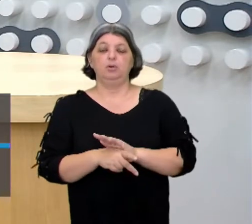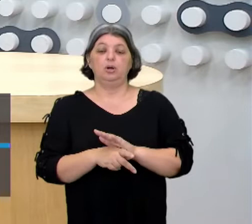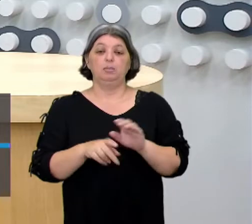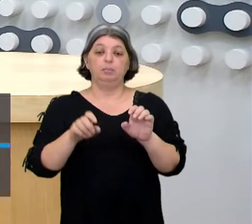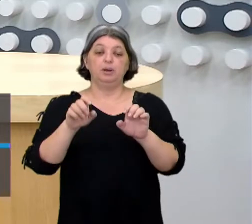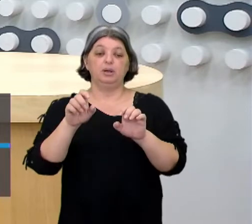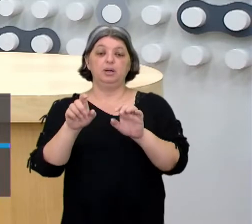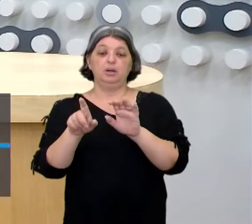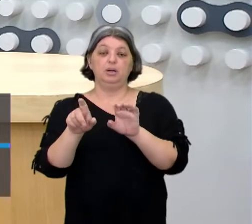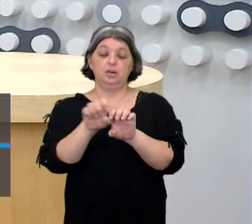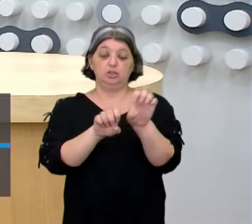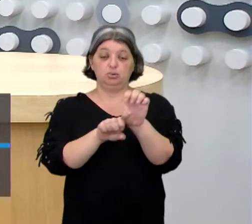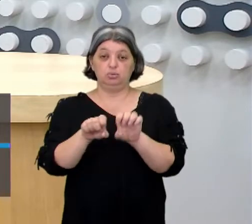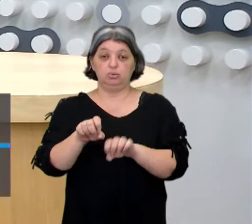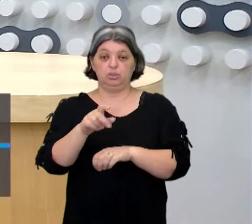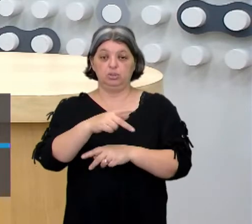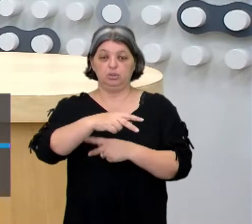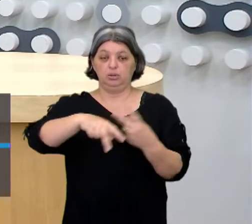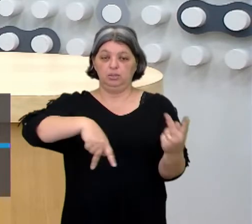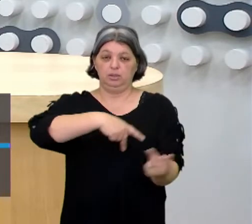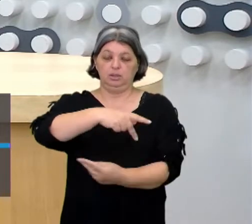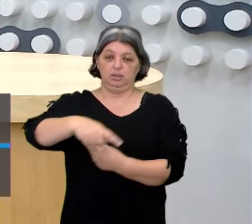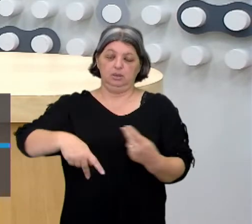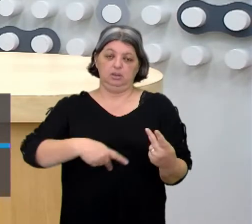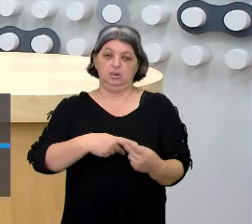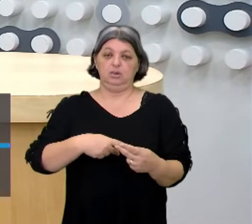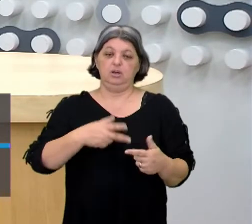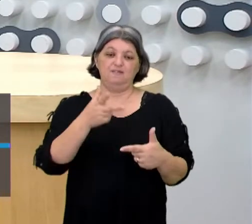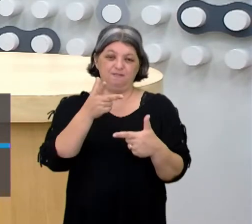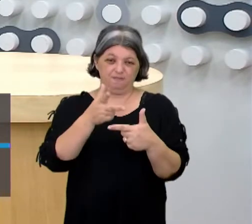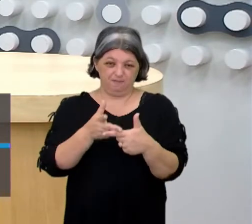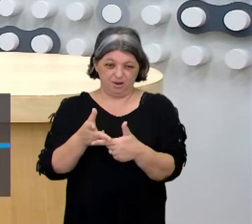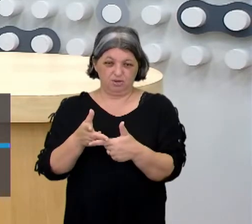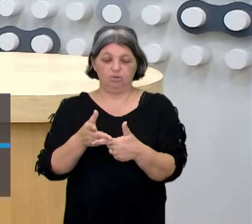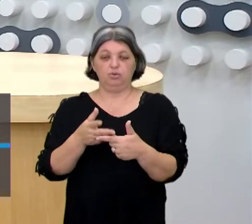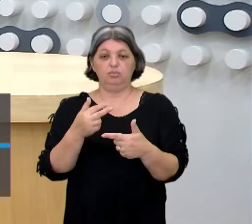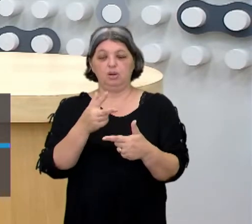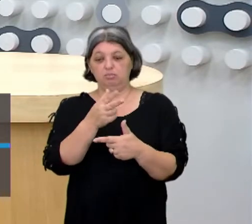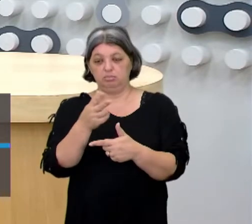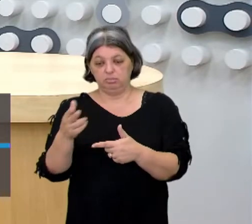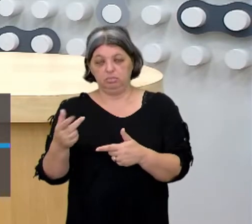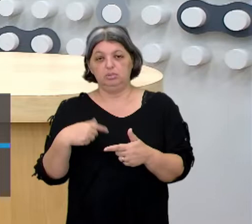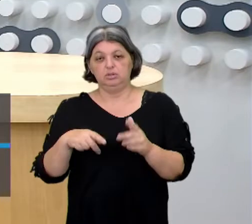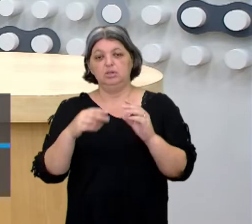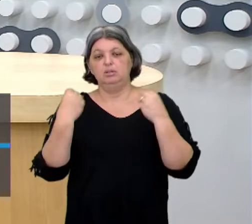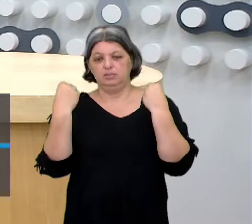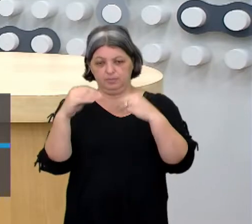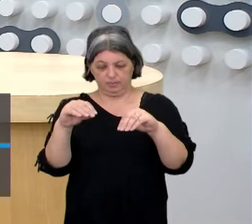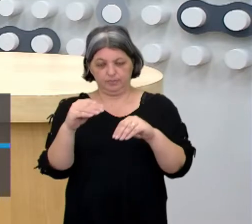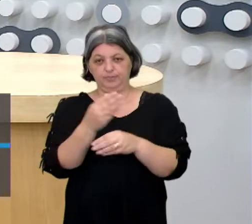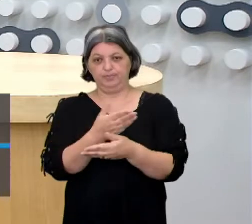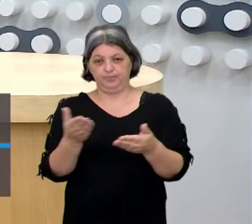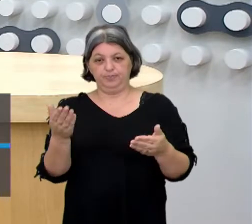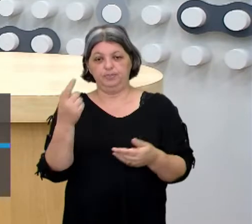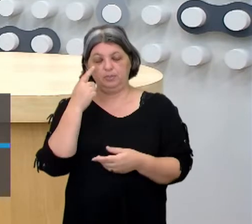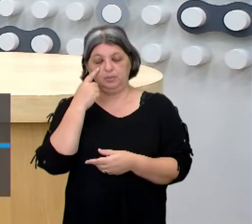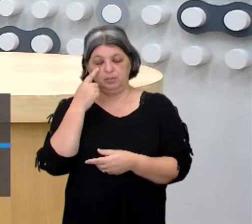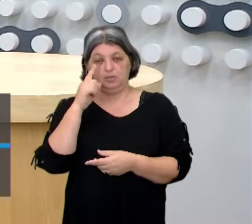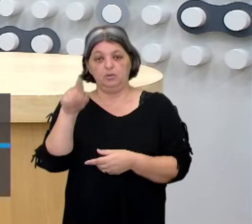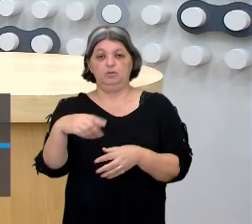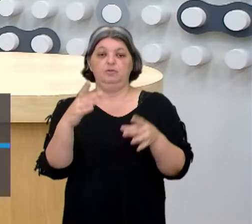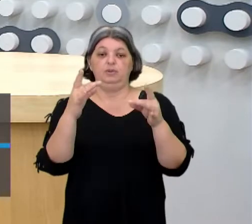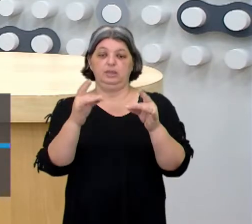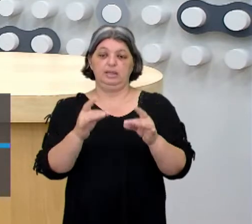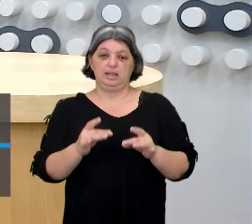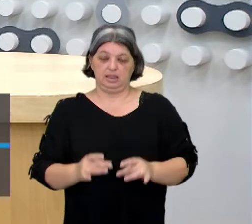viram aí esse vídeo é uma continuação de vídeos, né? Que já foram postados para vocês, né? Vocês vão ver